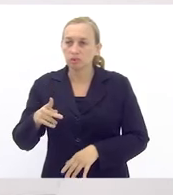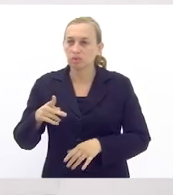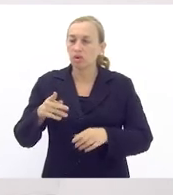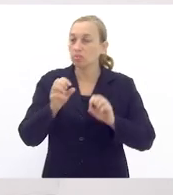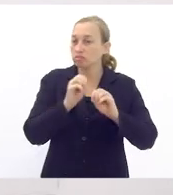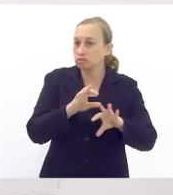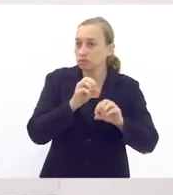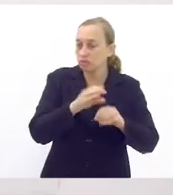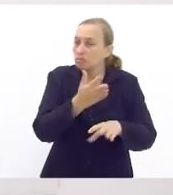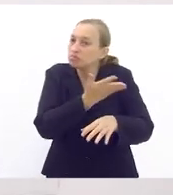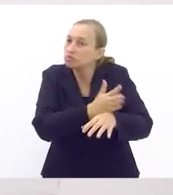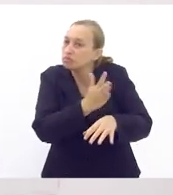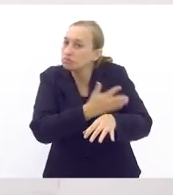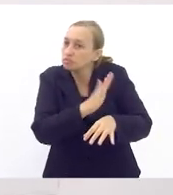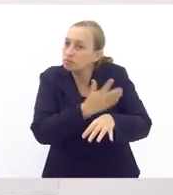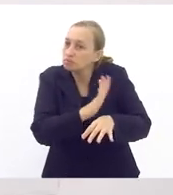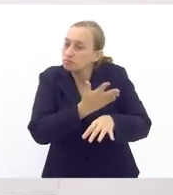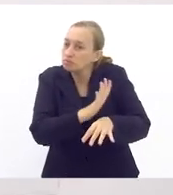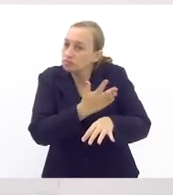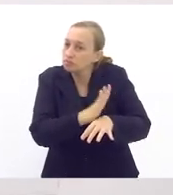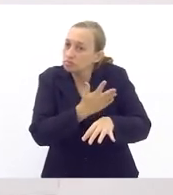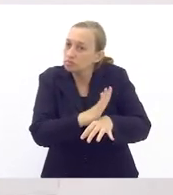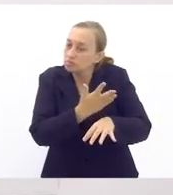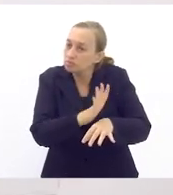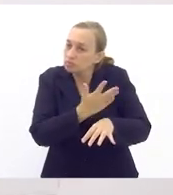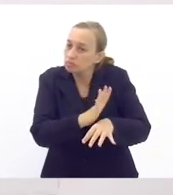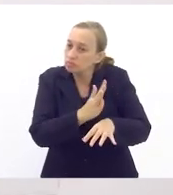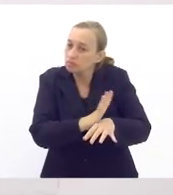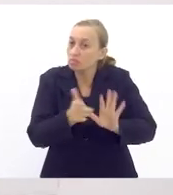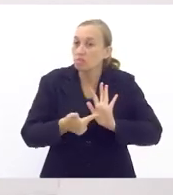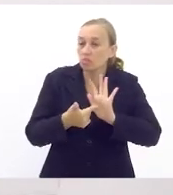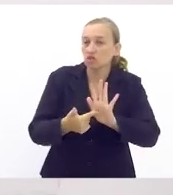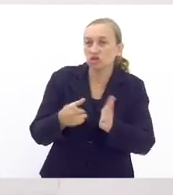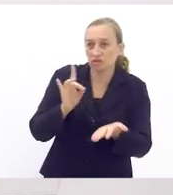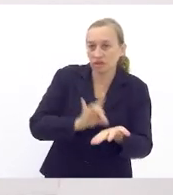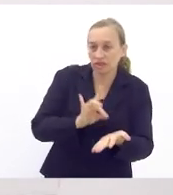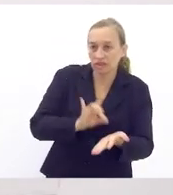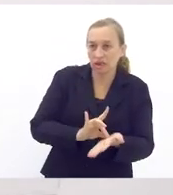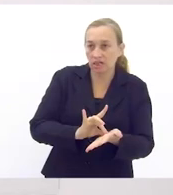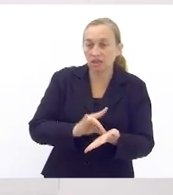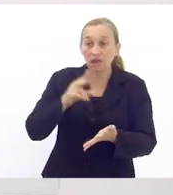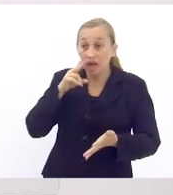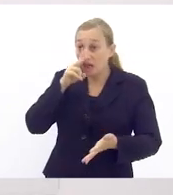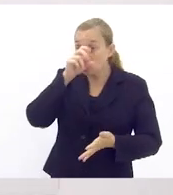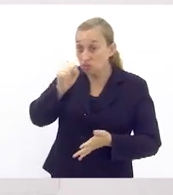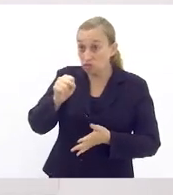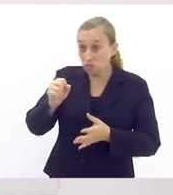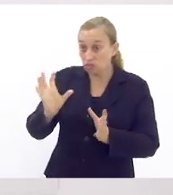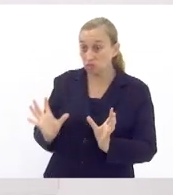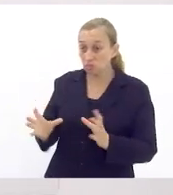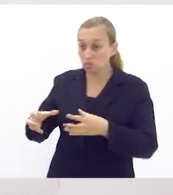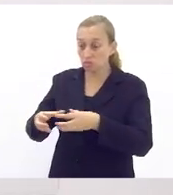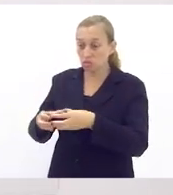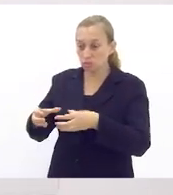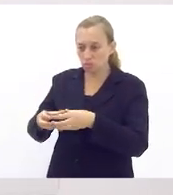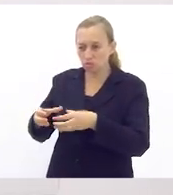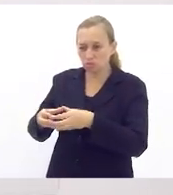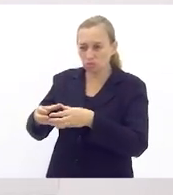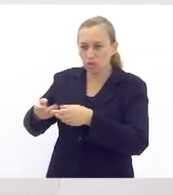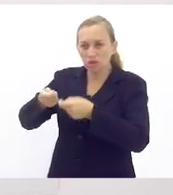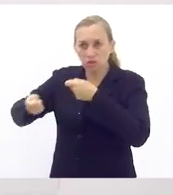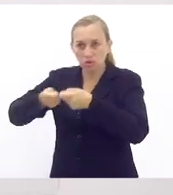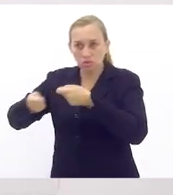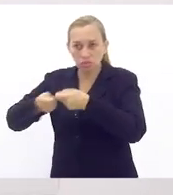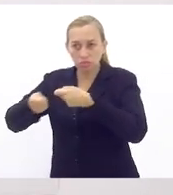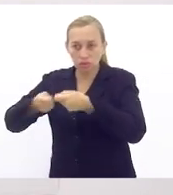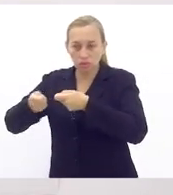ser uma prática imobilizadora e ocultadora de verdade as forças dominantes estimulam em materializam o